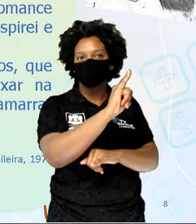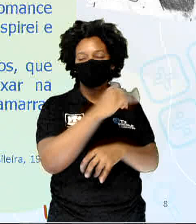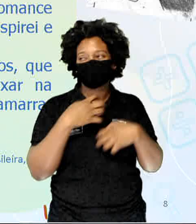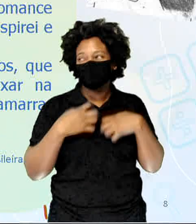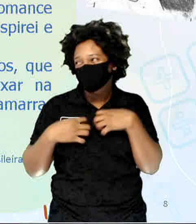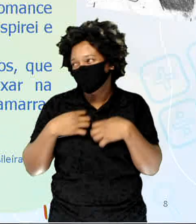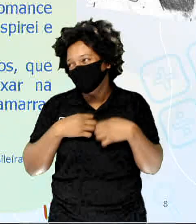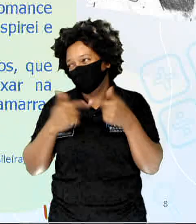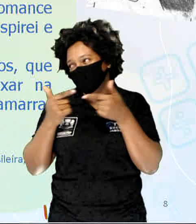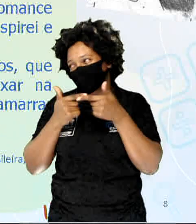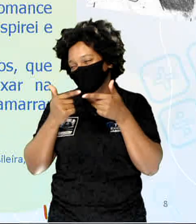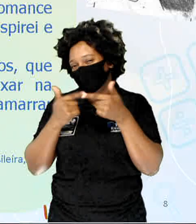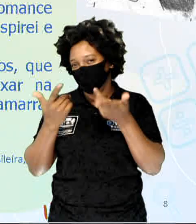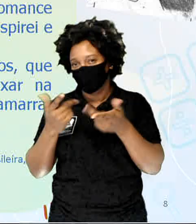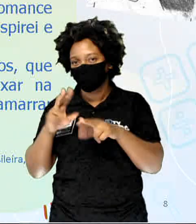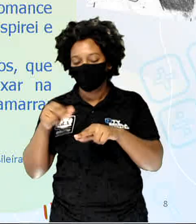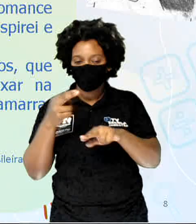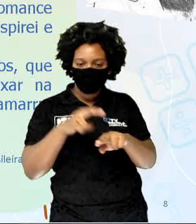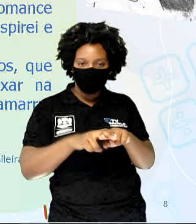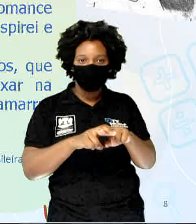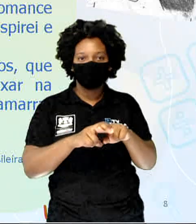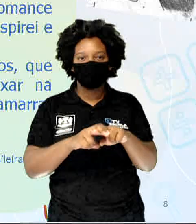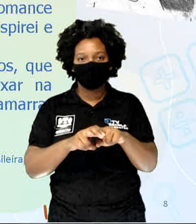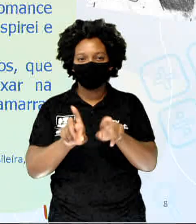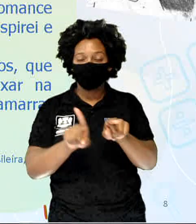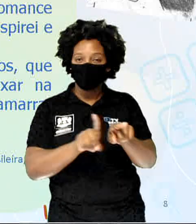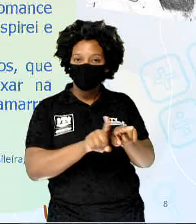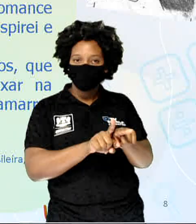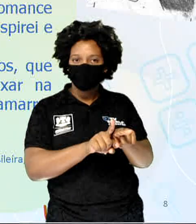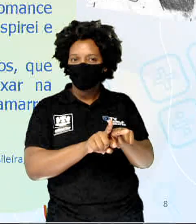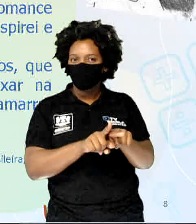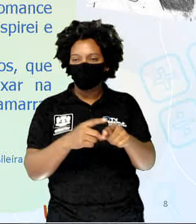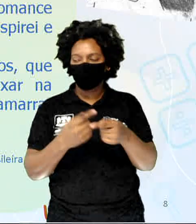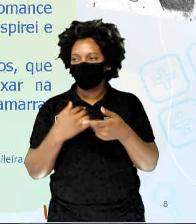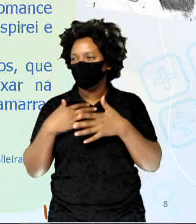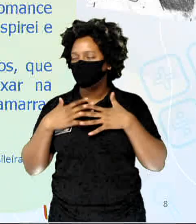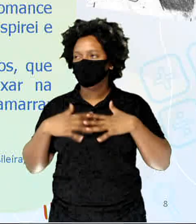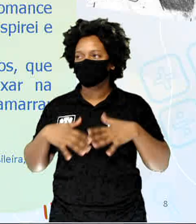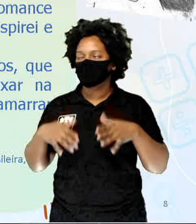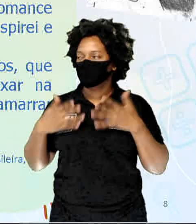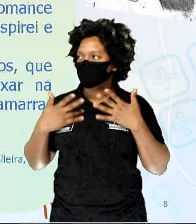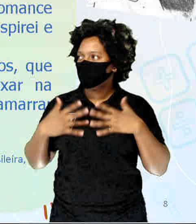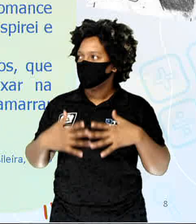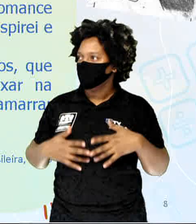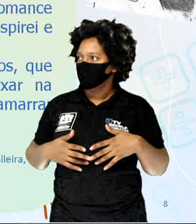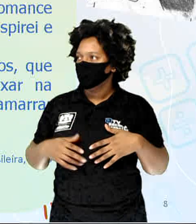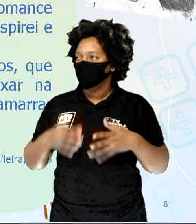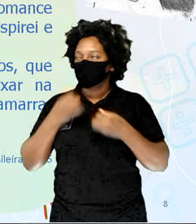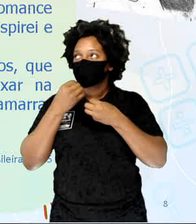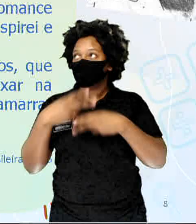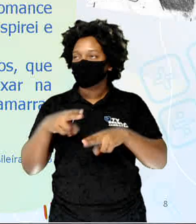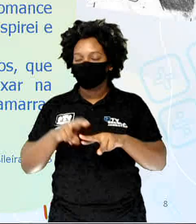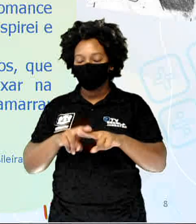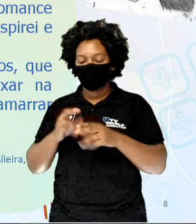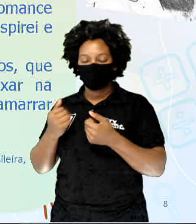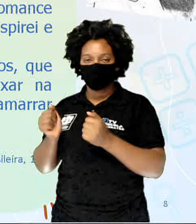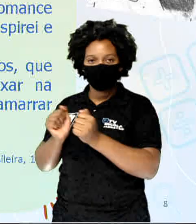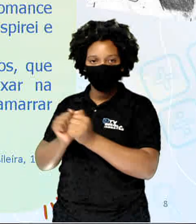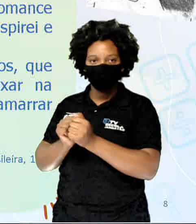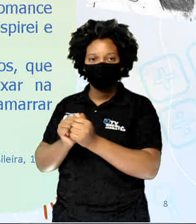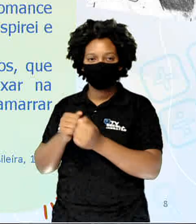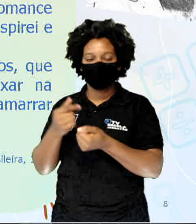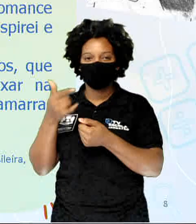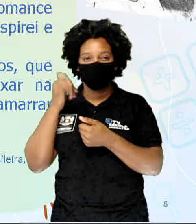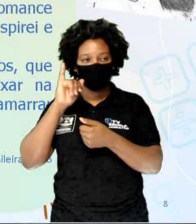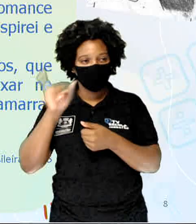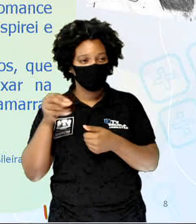coitada. Depois pediu que eu me sentasse ao seu lado, pois me achava muito calmo e isso iria fazer-lhe bem. Lá se ia a oportunidade